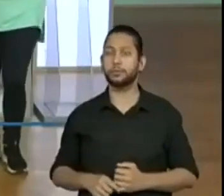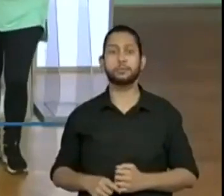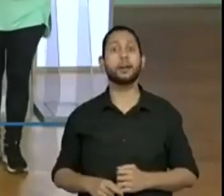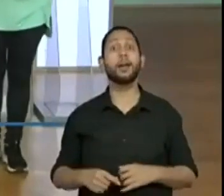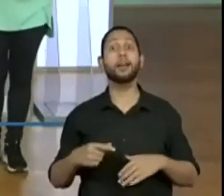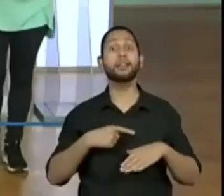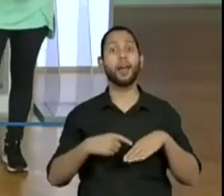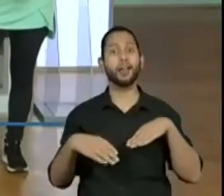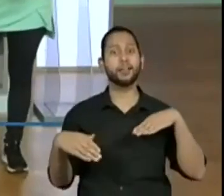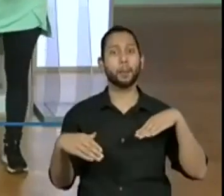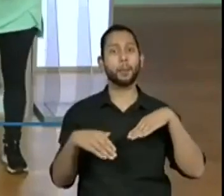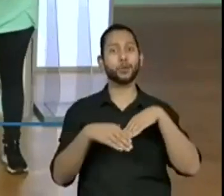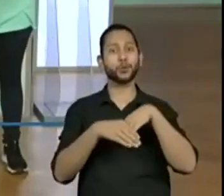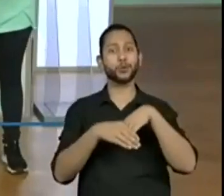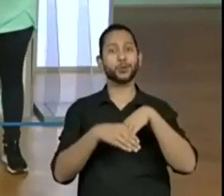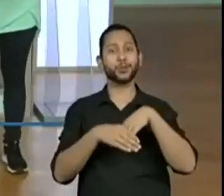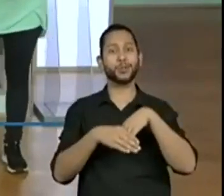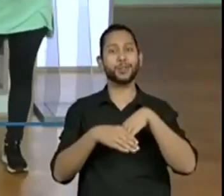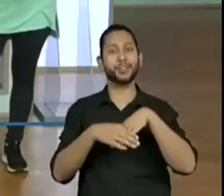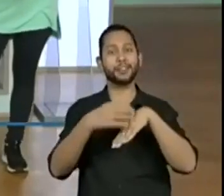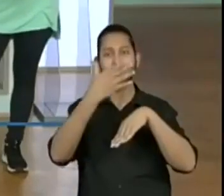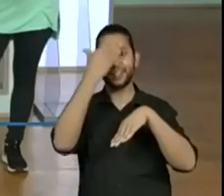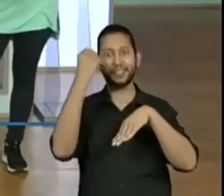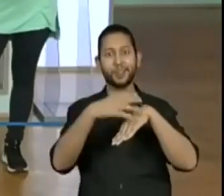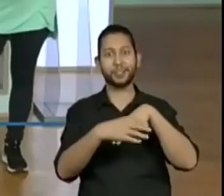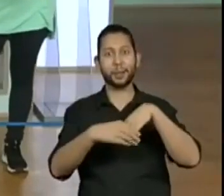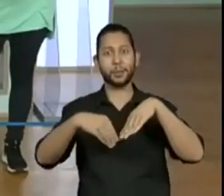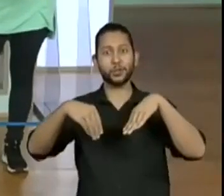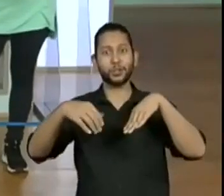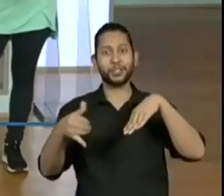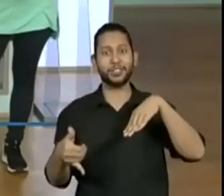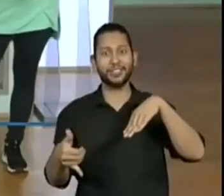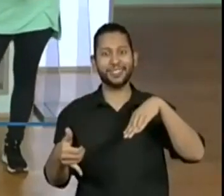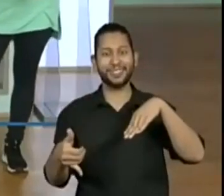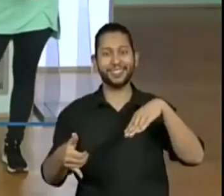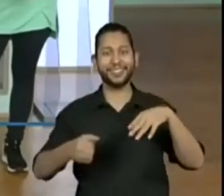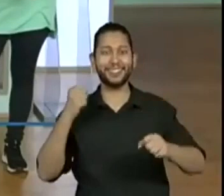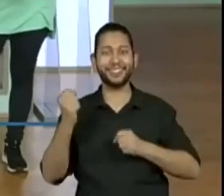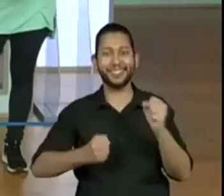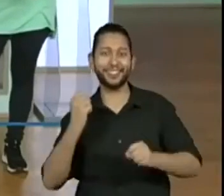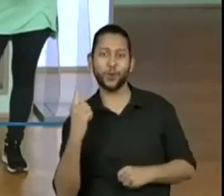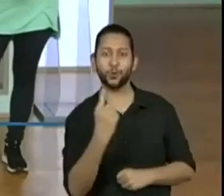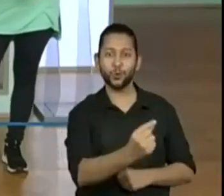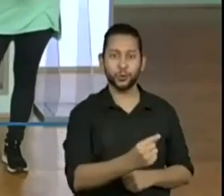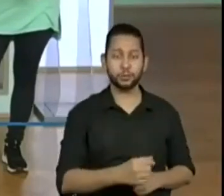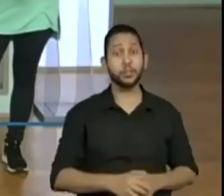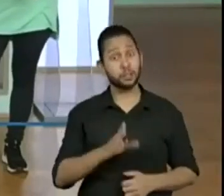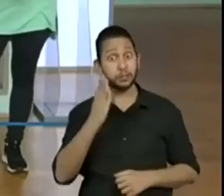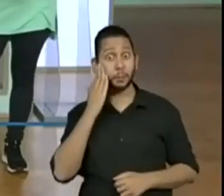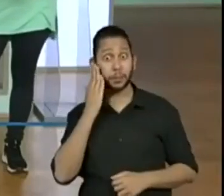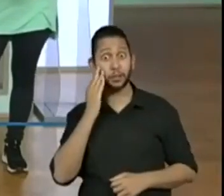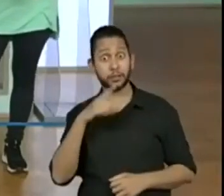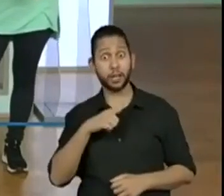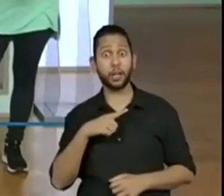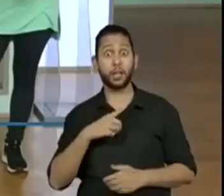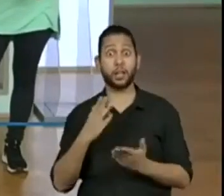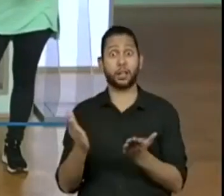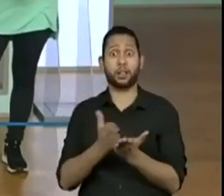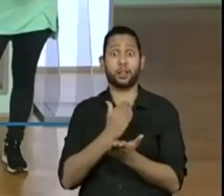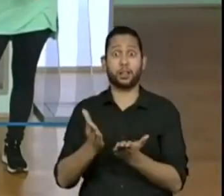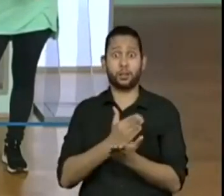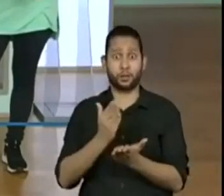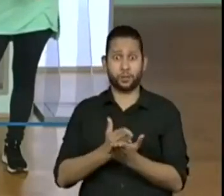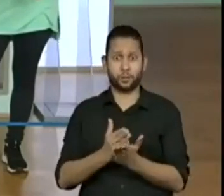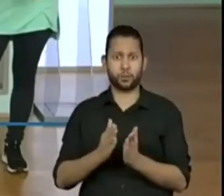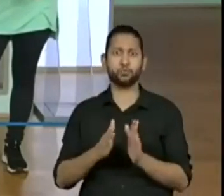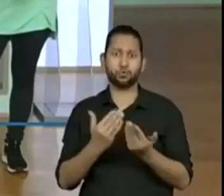Cinderela. Cinderela! Sabia que a Cinderela tem duas versões, que tem até no livro que eles têm lá na